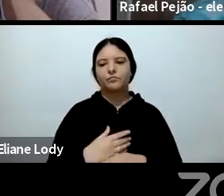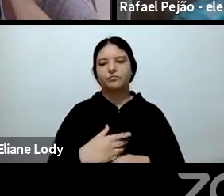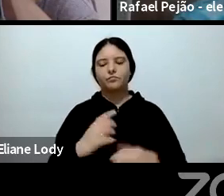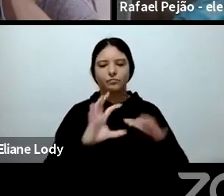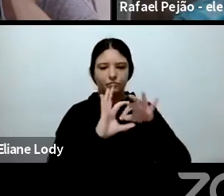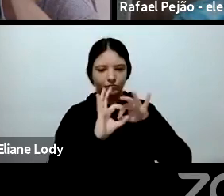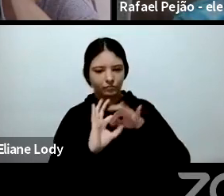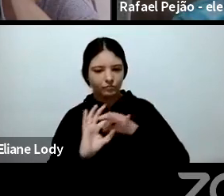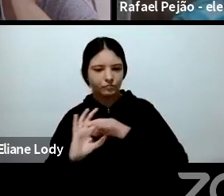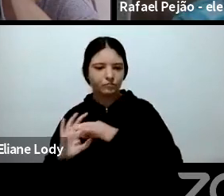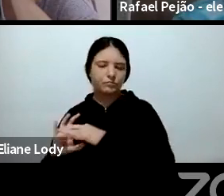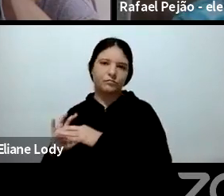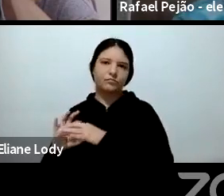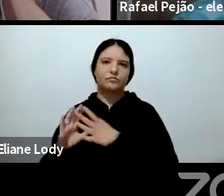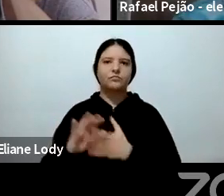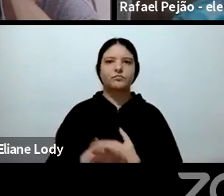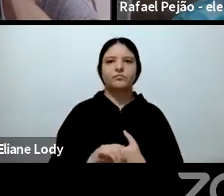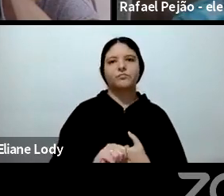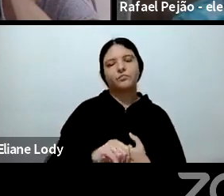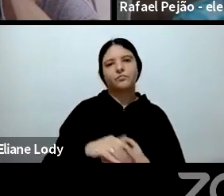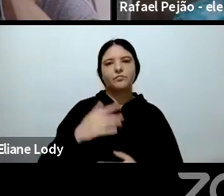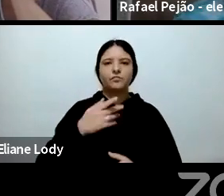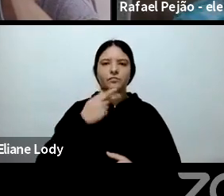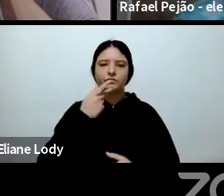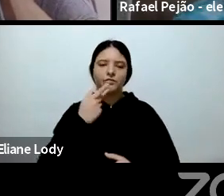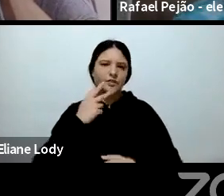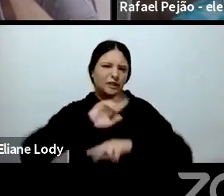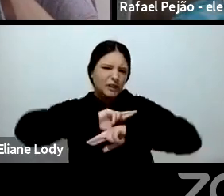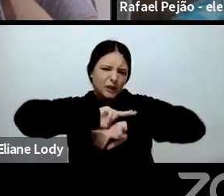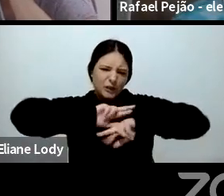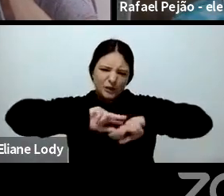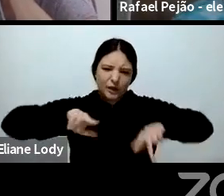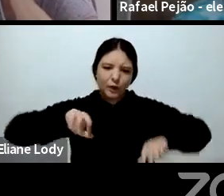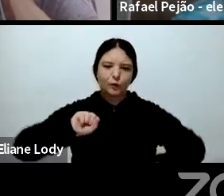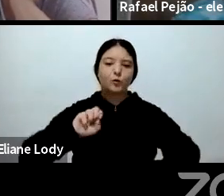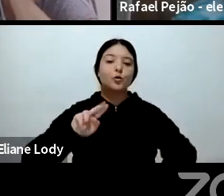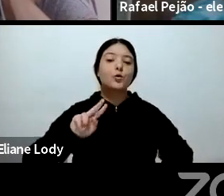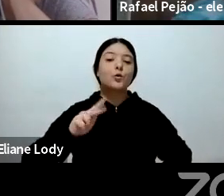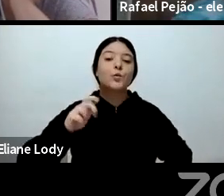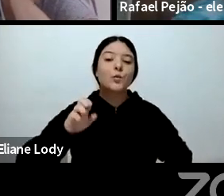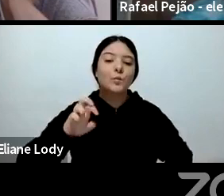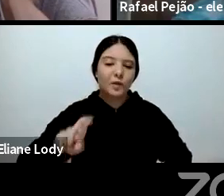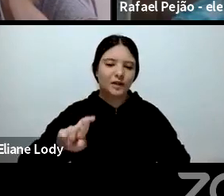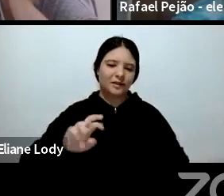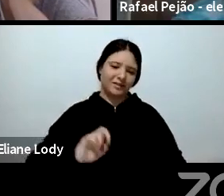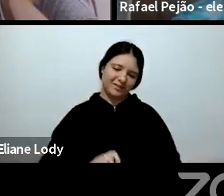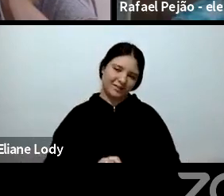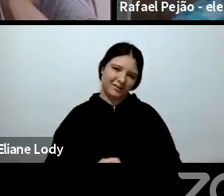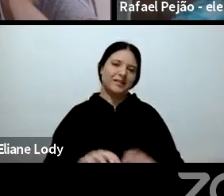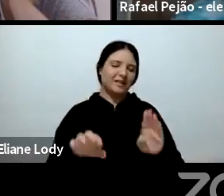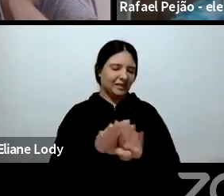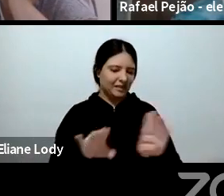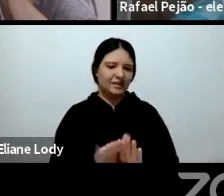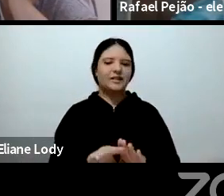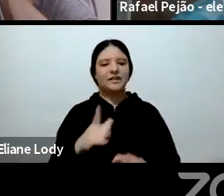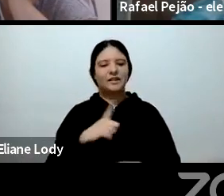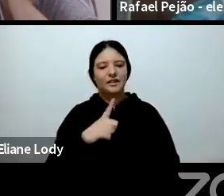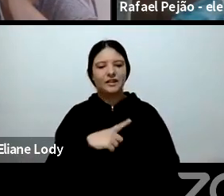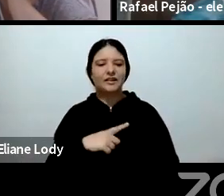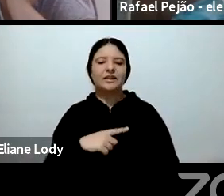né, que o Vertovec vai denominar como superdiversos, né, e também com a emergência das